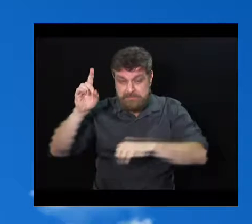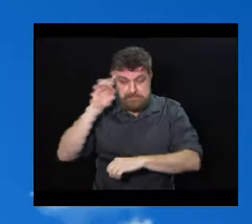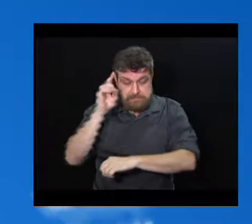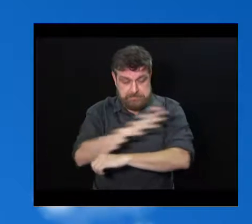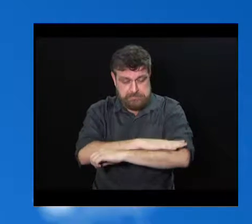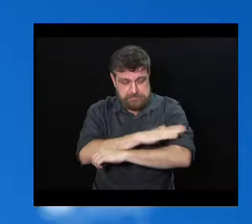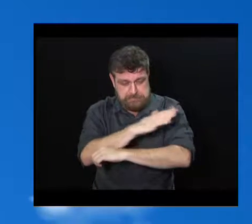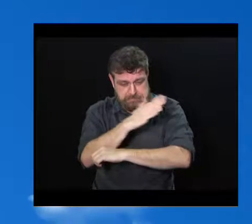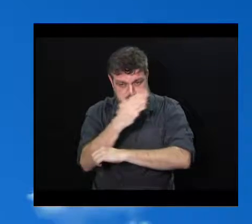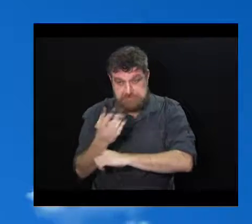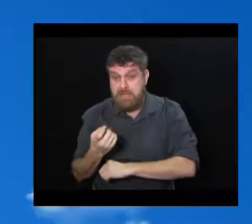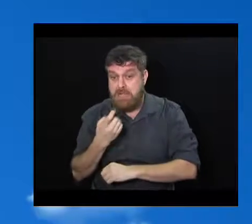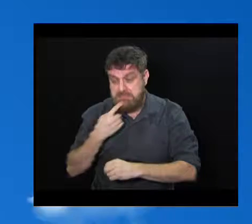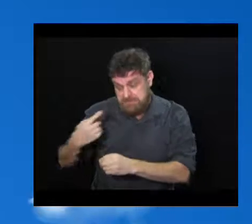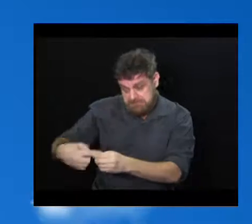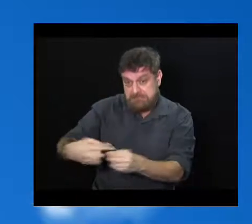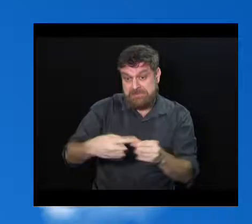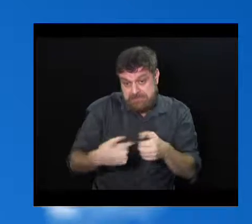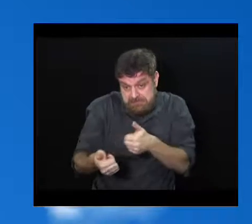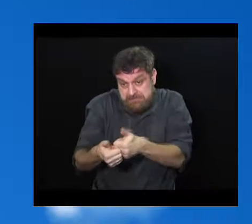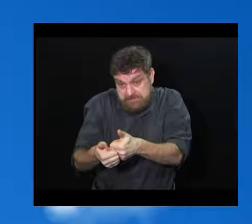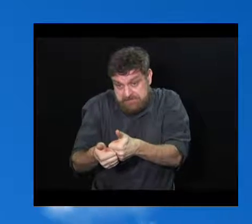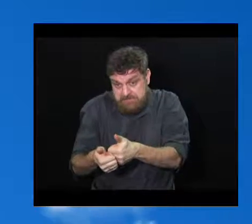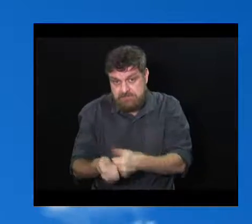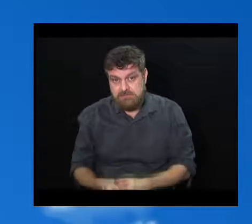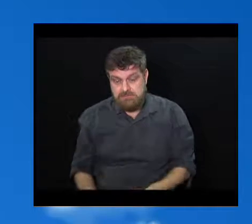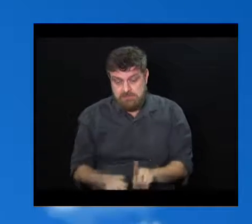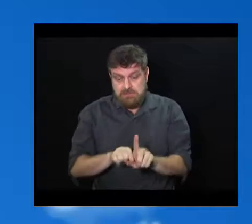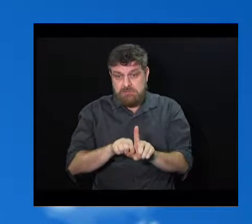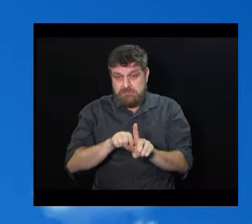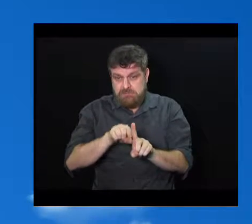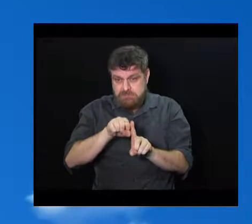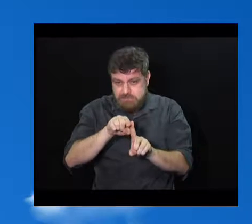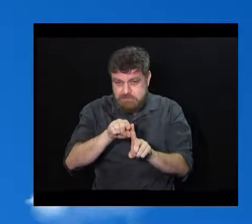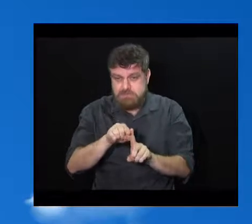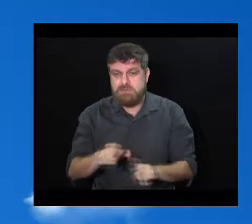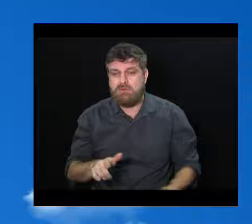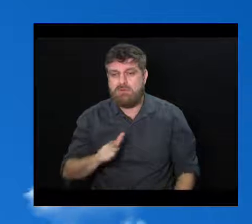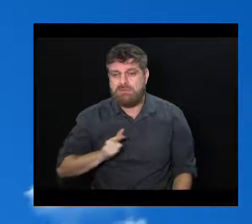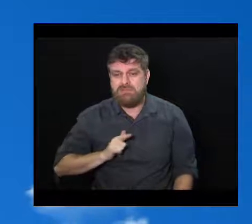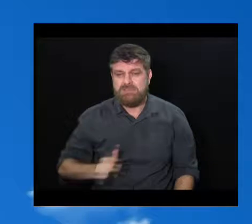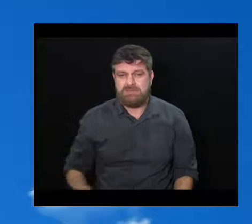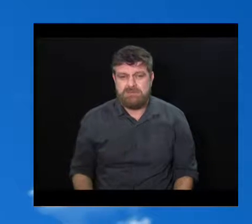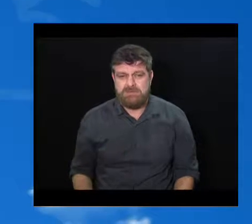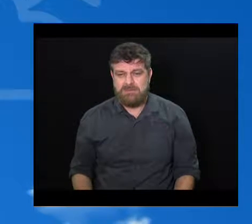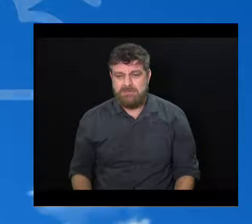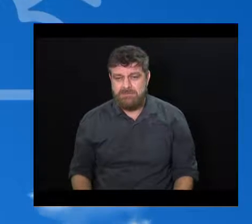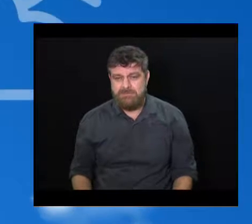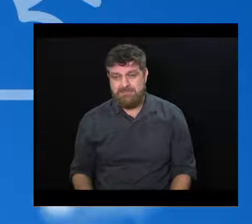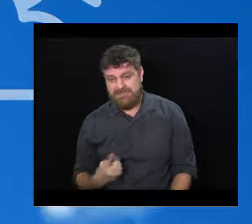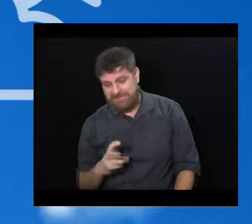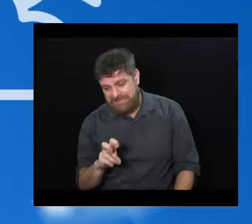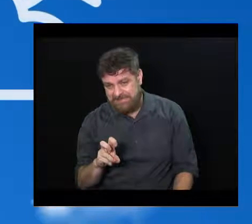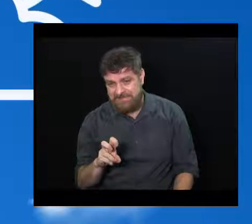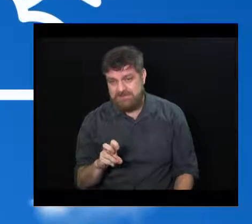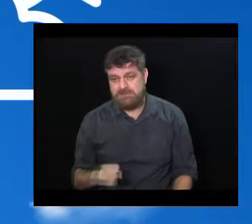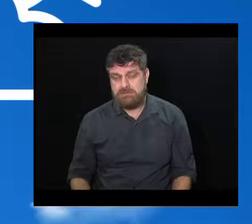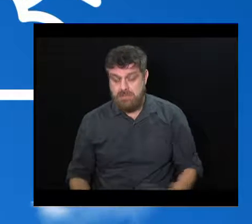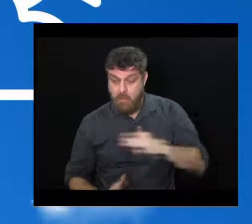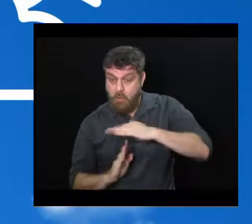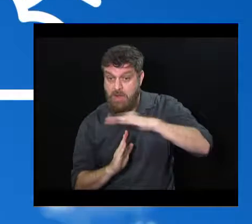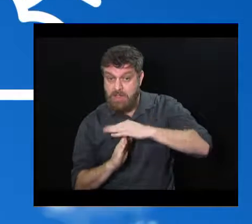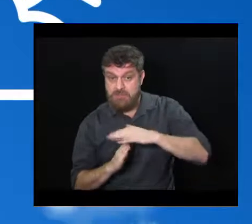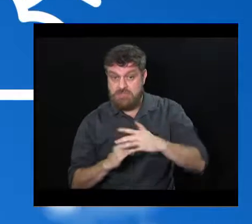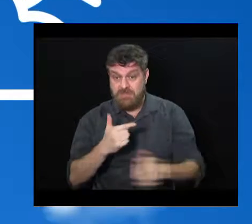dia em Campinas e região. Já as temperaturas devem começar a cair. A mínima fica em 15 graus e